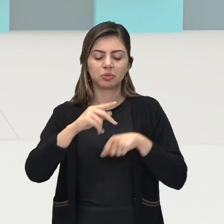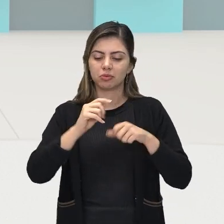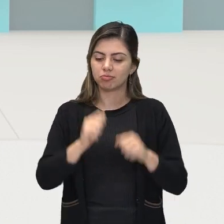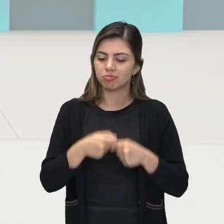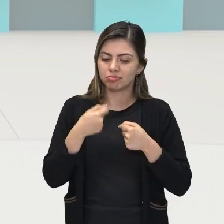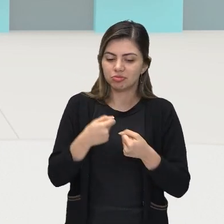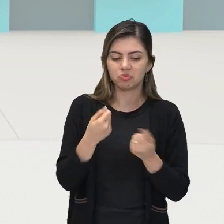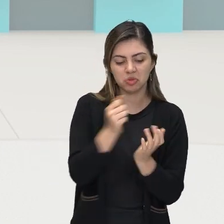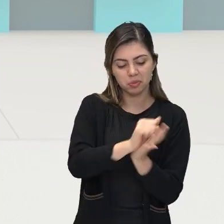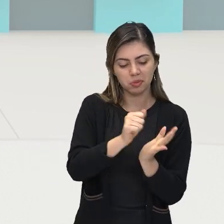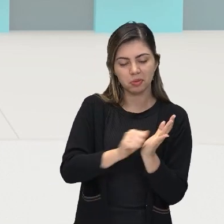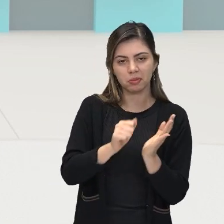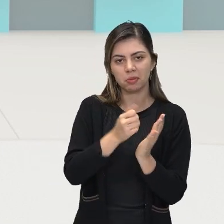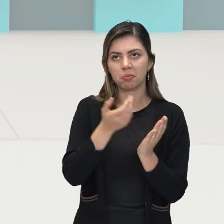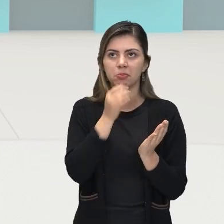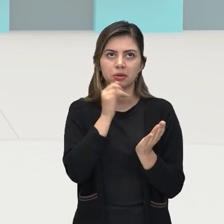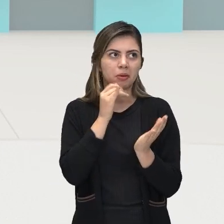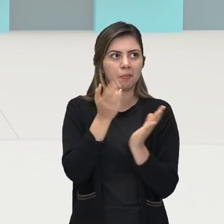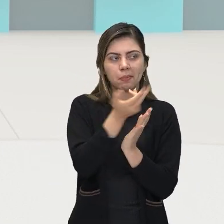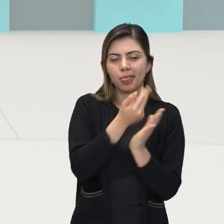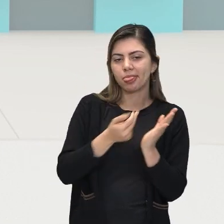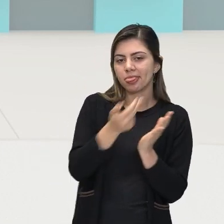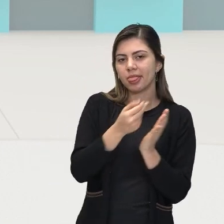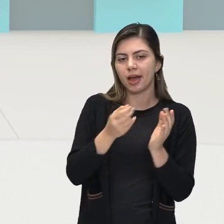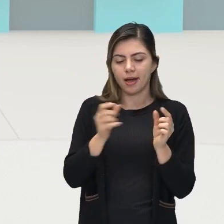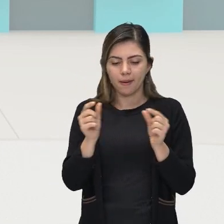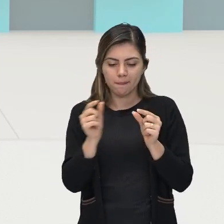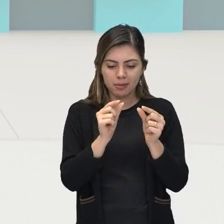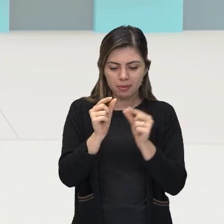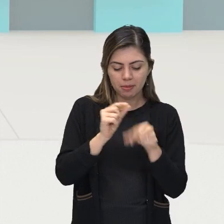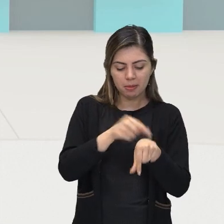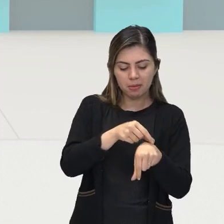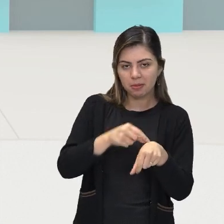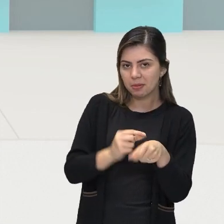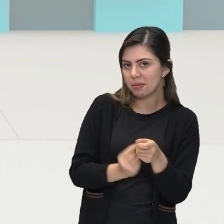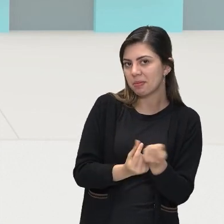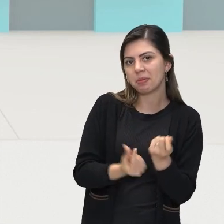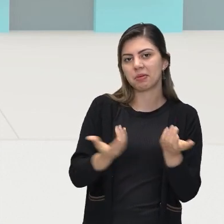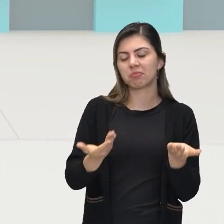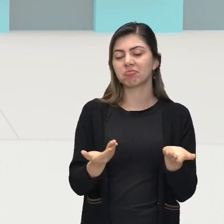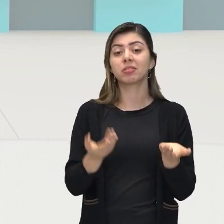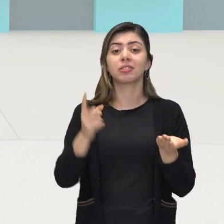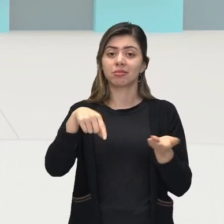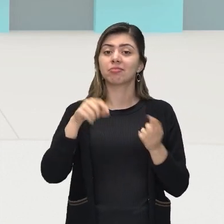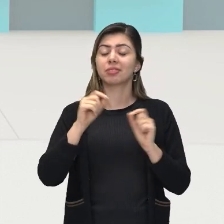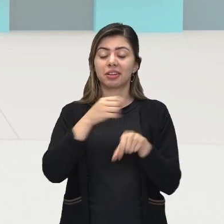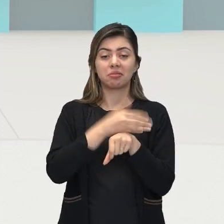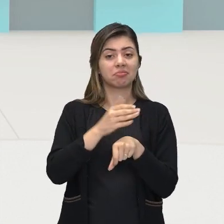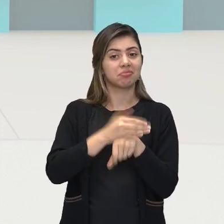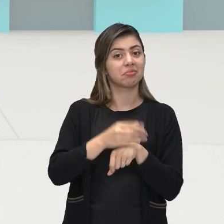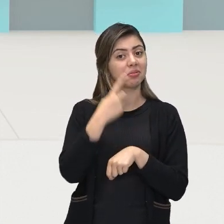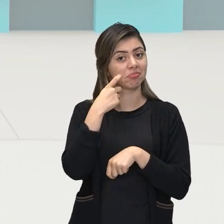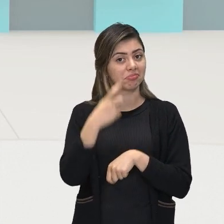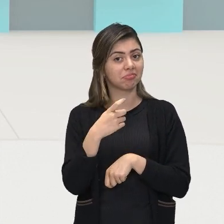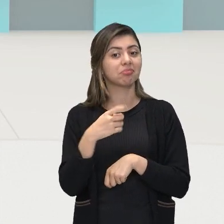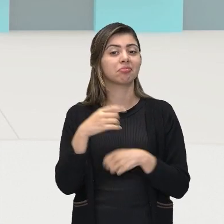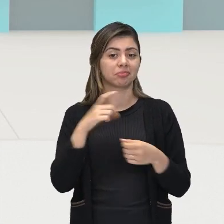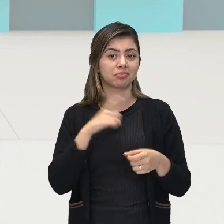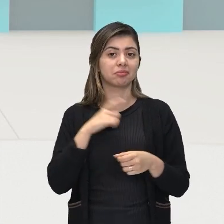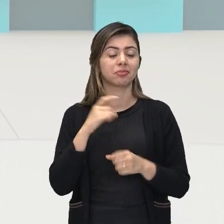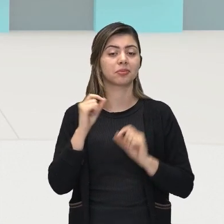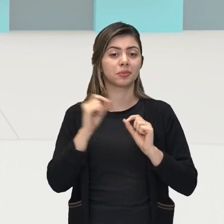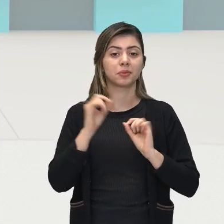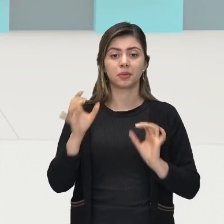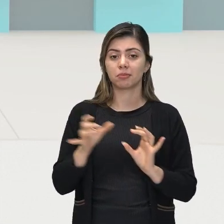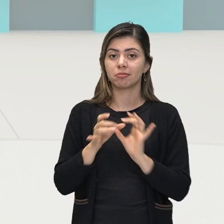ação, como por exemplo pintar, ou fazer artesanato, né? Então essas atividades aí são bem interessantes, relacionadas às